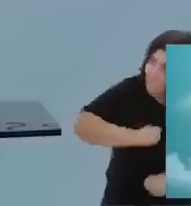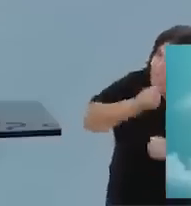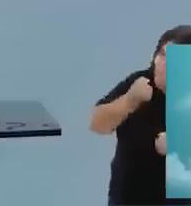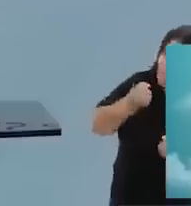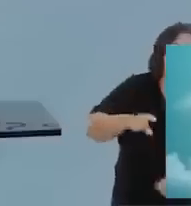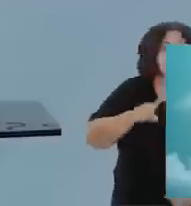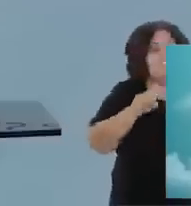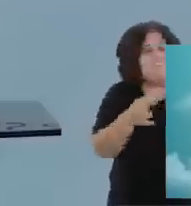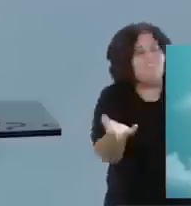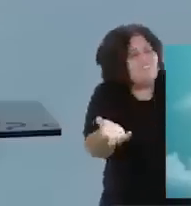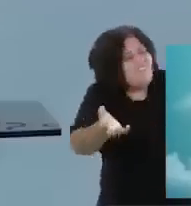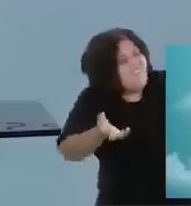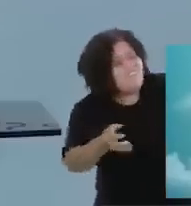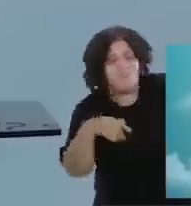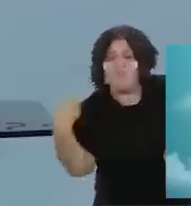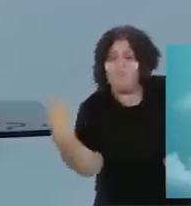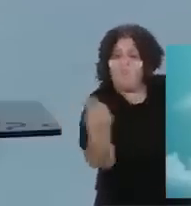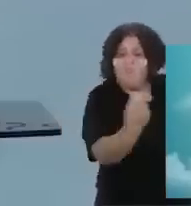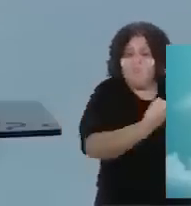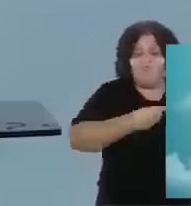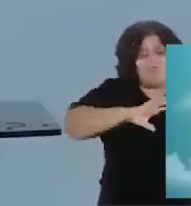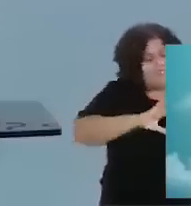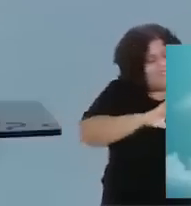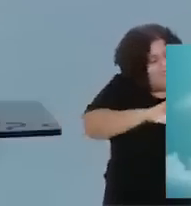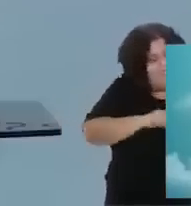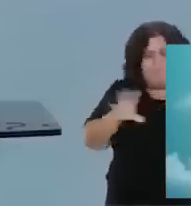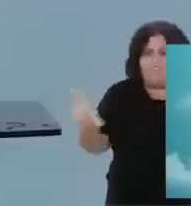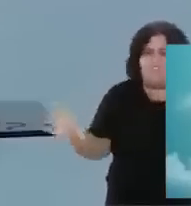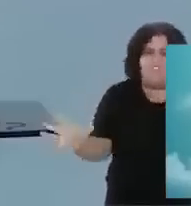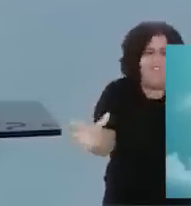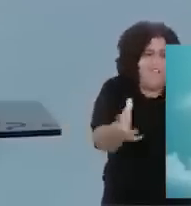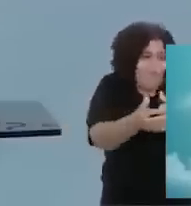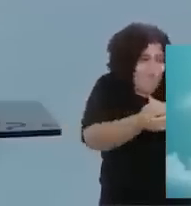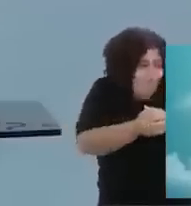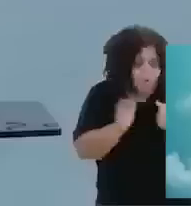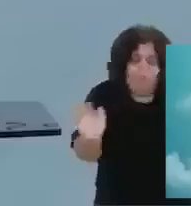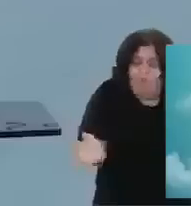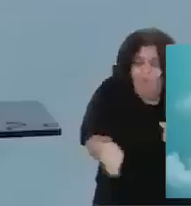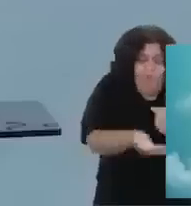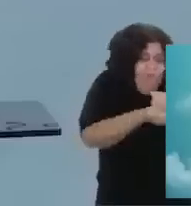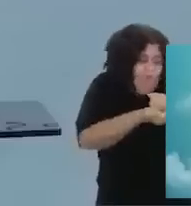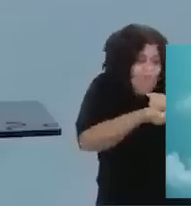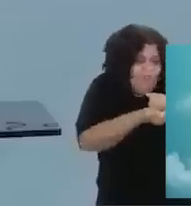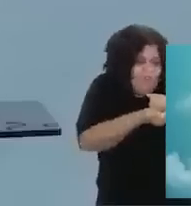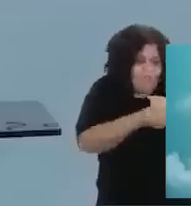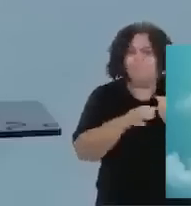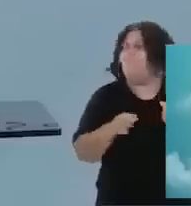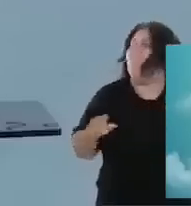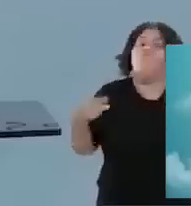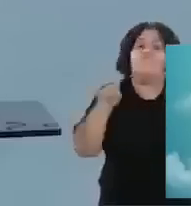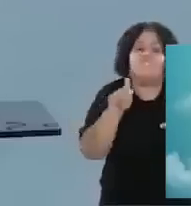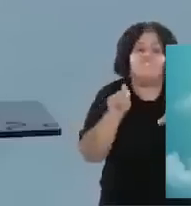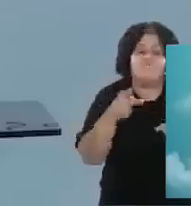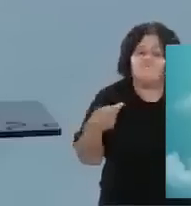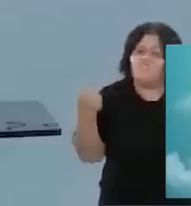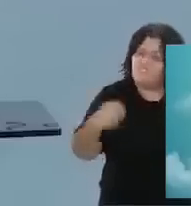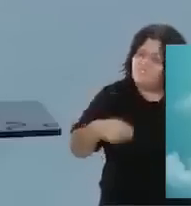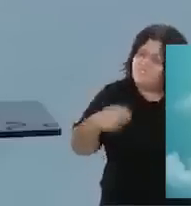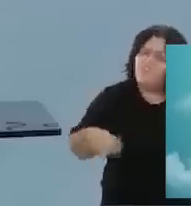Assim como você quer que as pessoas tratem você, acolham você, recebam você, dê esse mesmo acolhimento e essa mesma